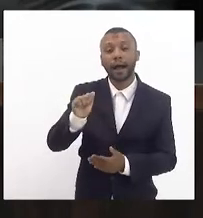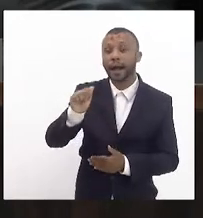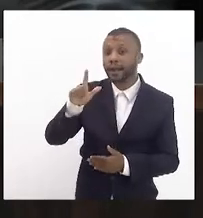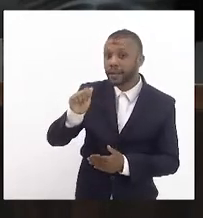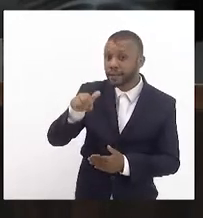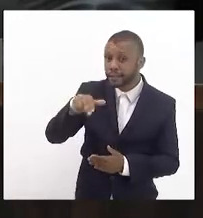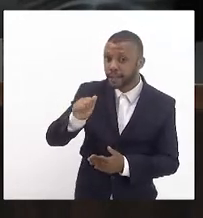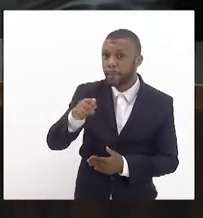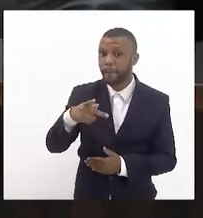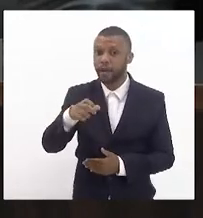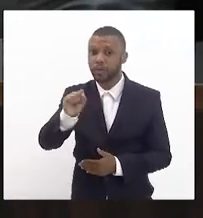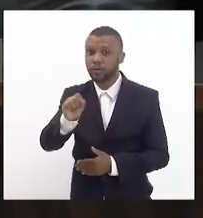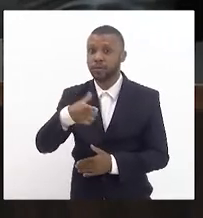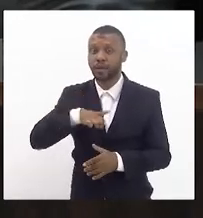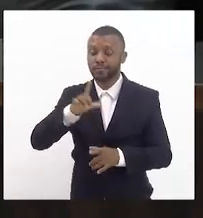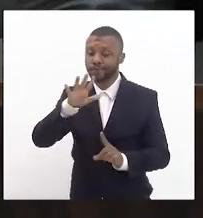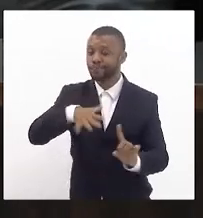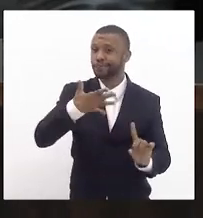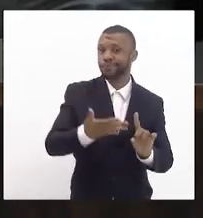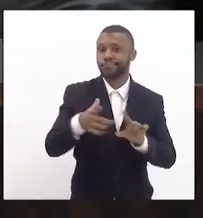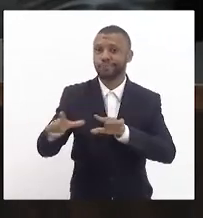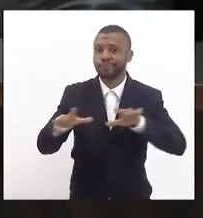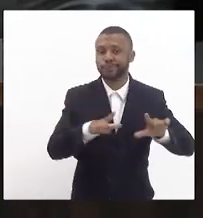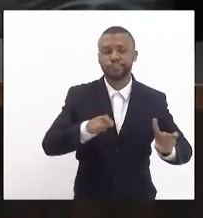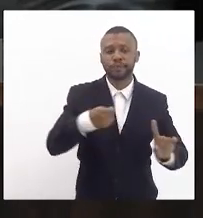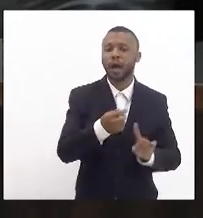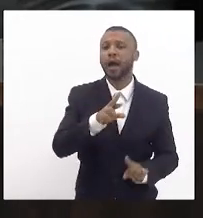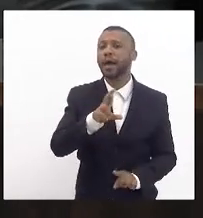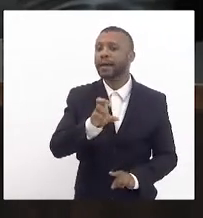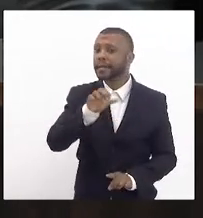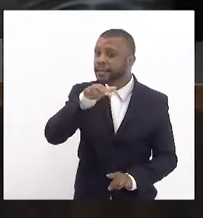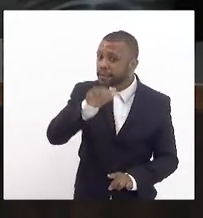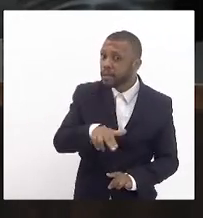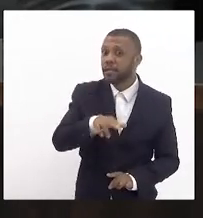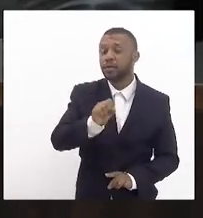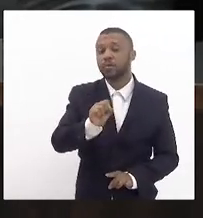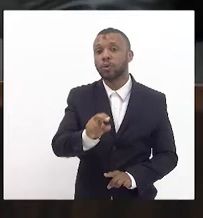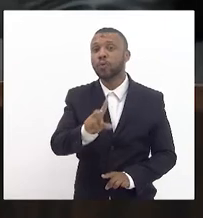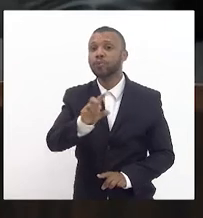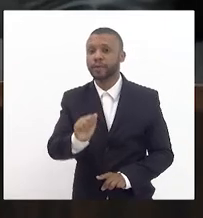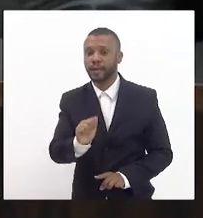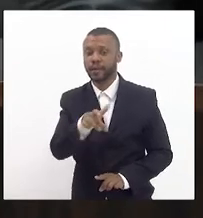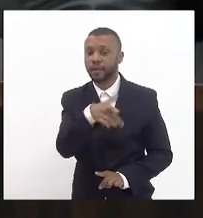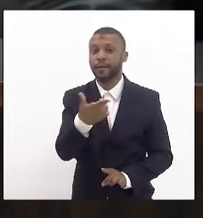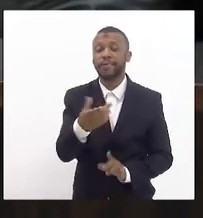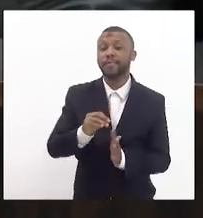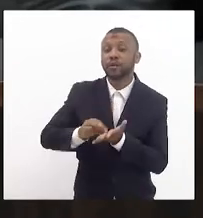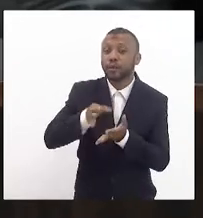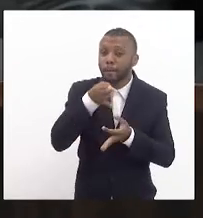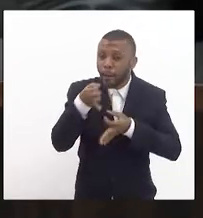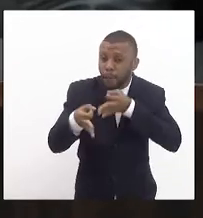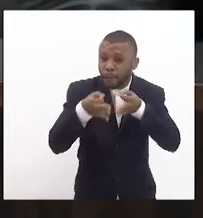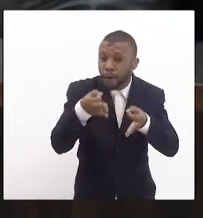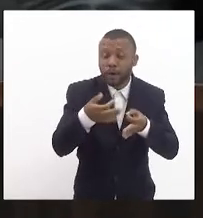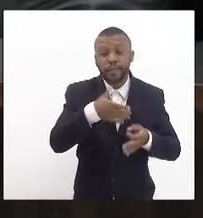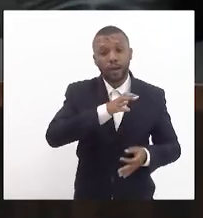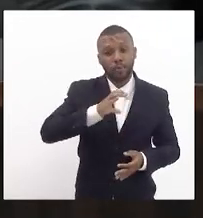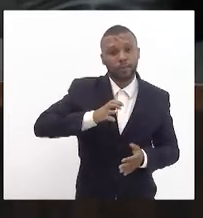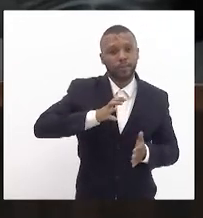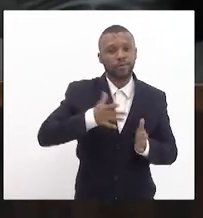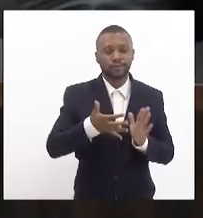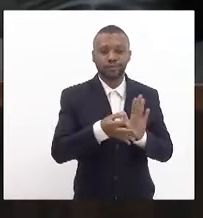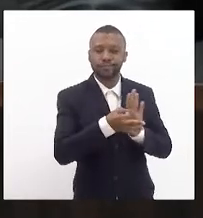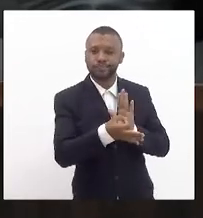medalha Tiradentes, respectivo diploma, ao senhor Renan Souza da Conceição, parecido da Comissão de Normas Internas e Proposições Externas.